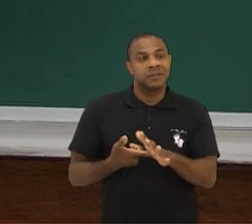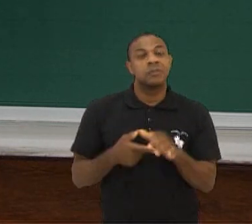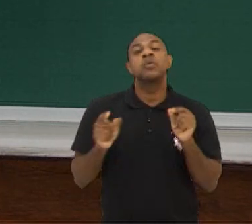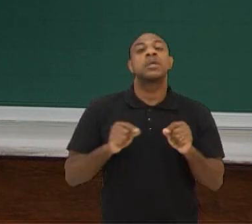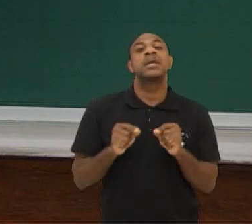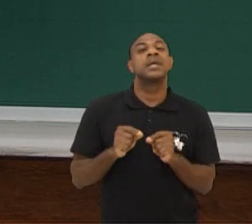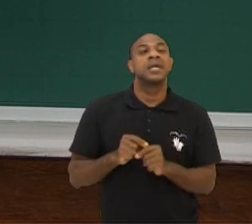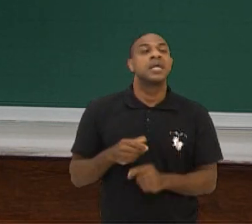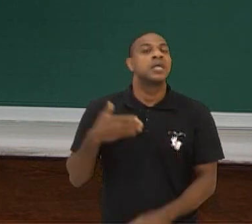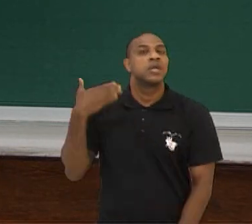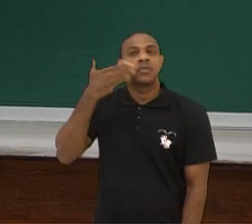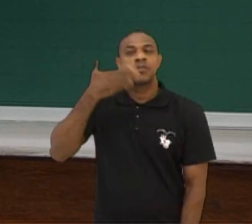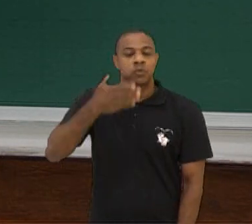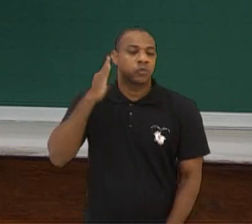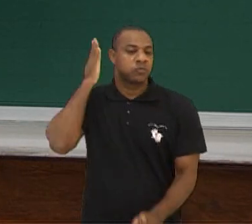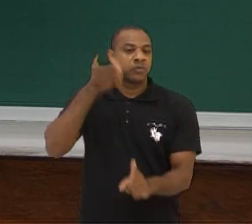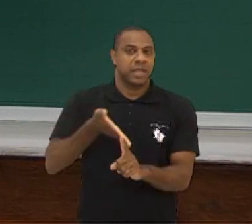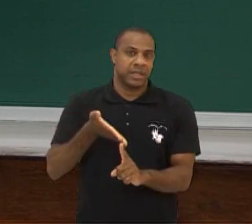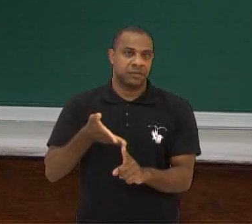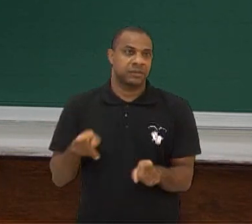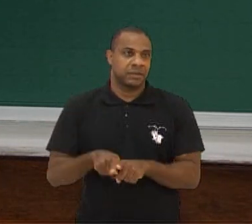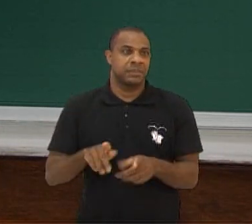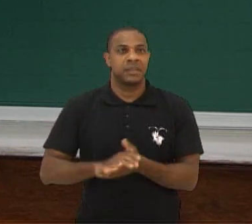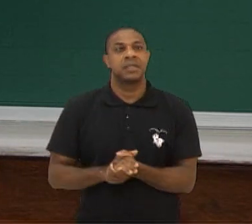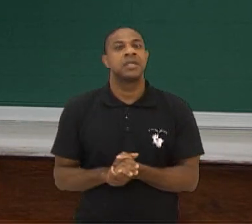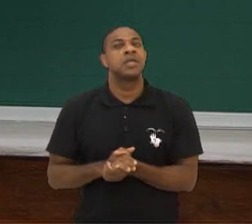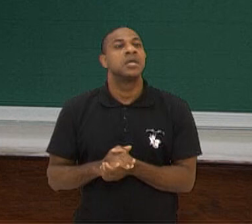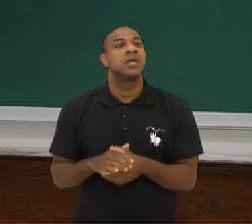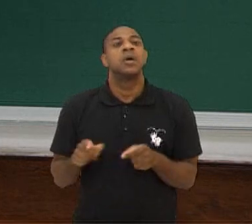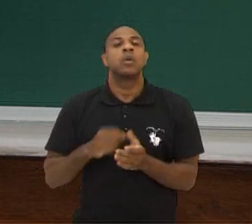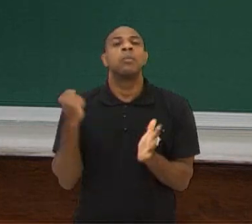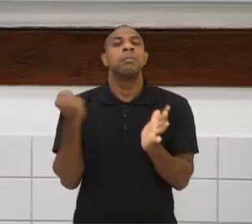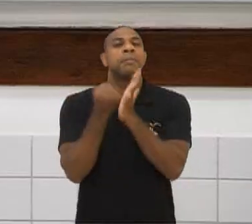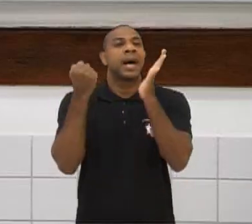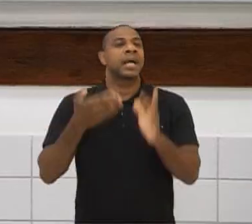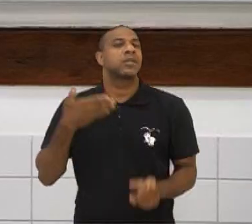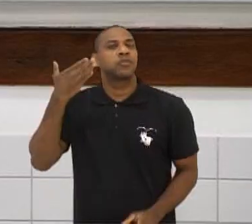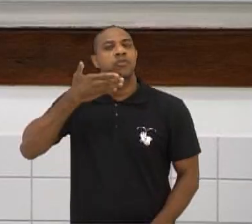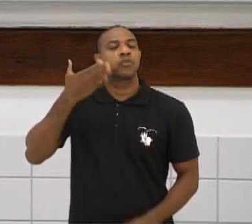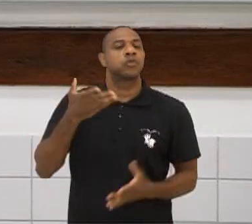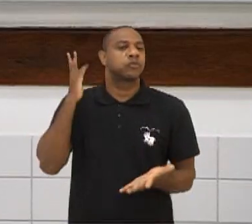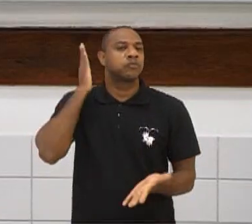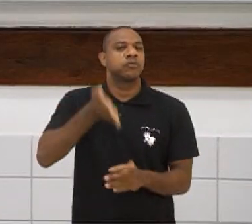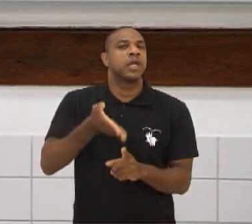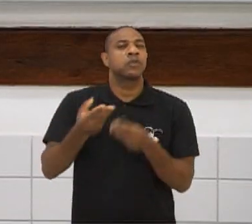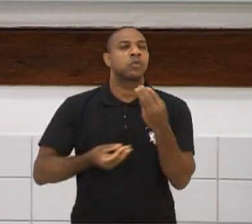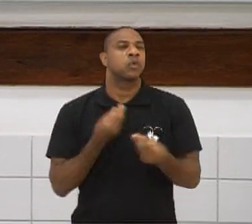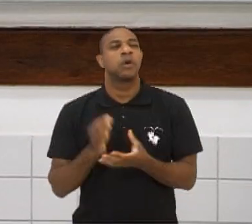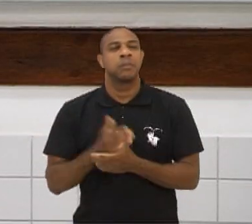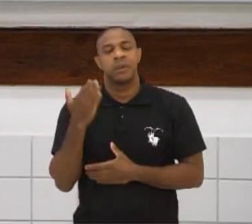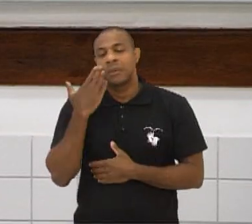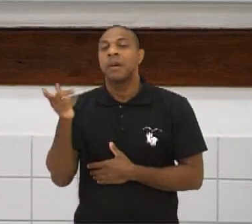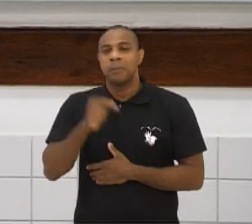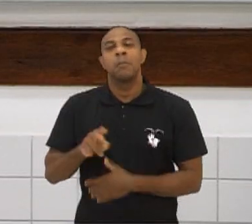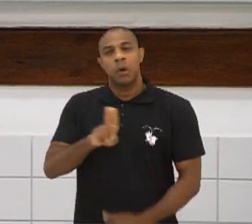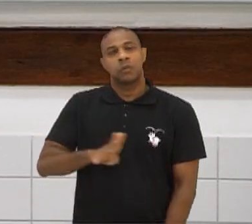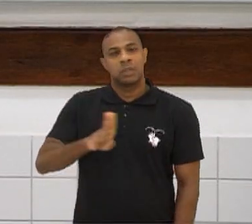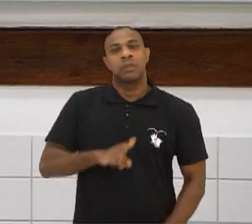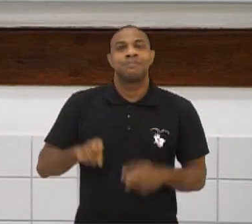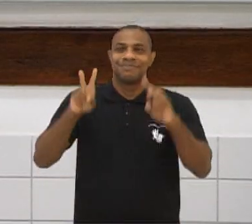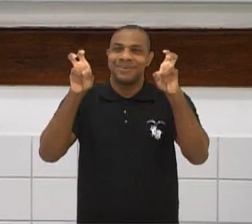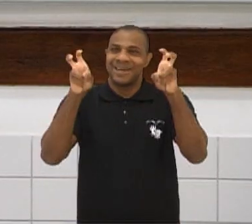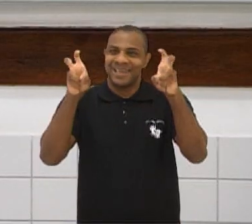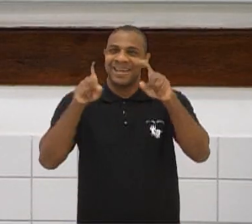chama de discurso direto, né? Como que a gente faz a marcação do discurso direto dentro de um texto? A gente pode utilizar as